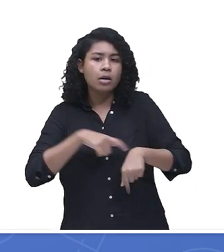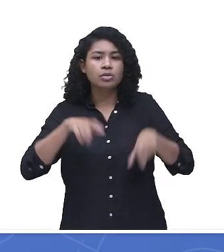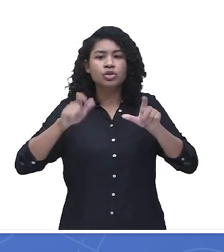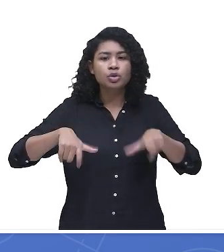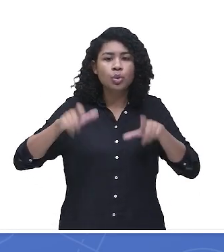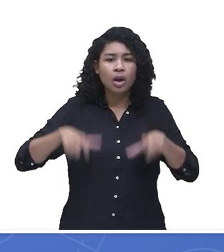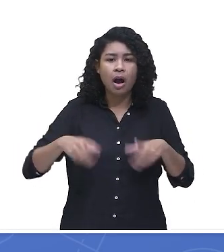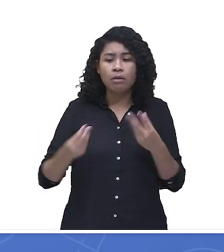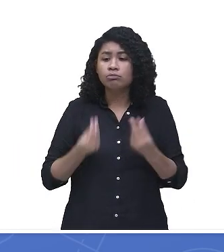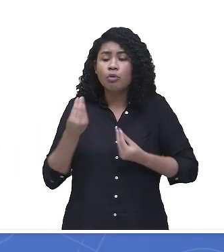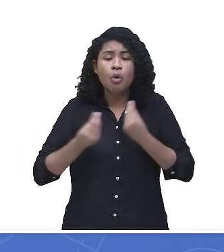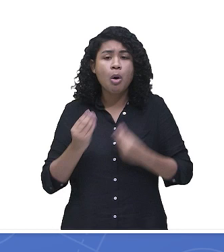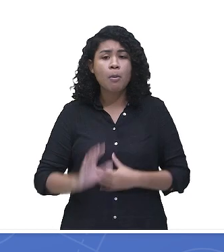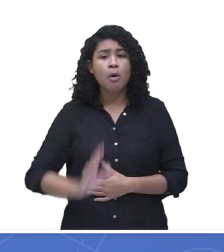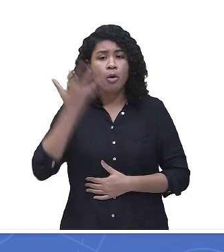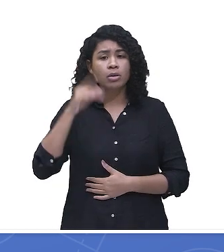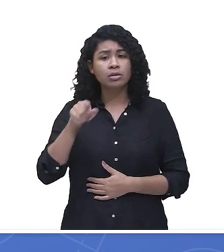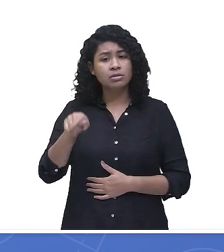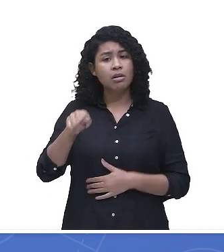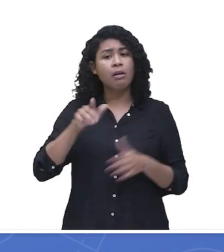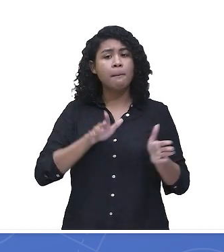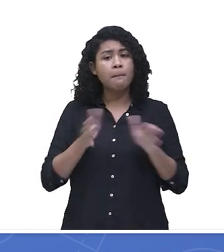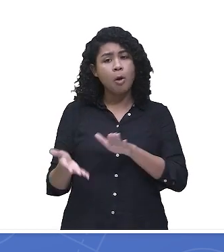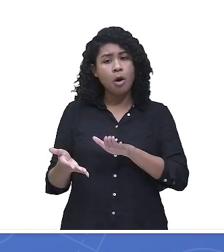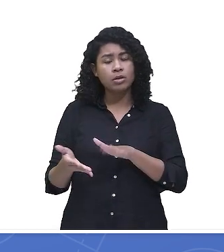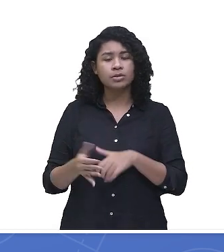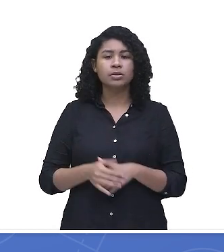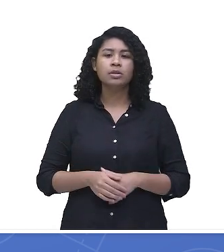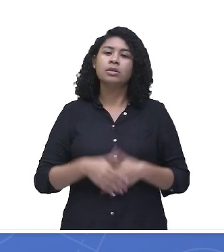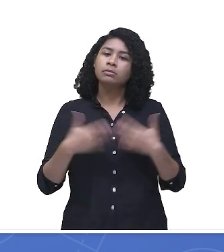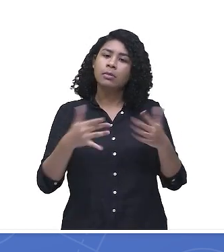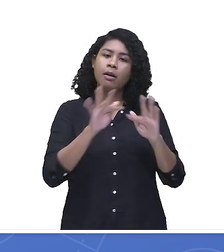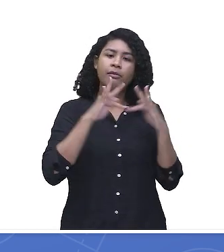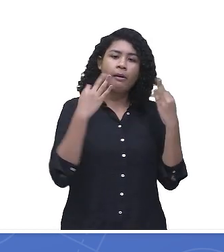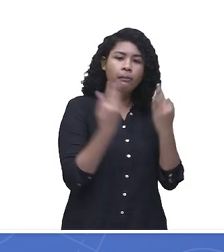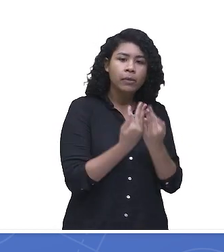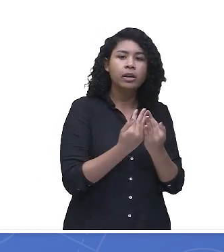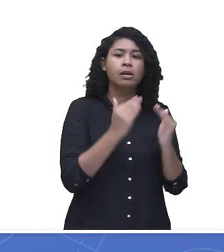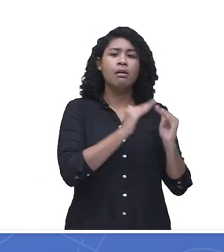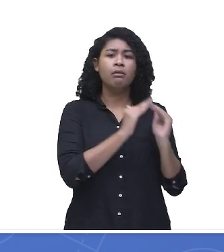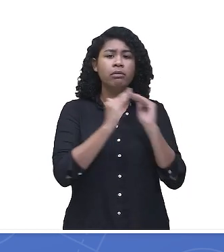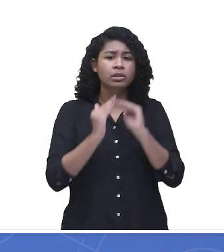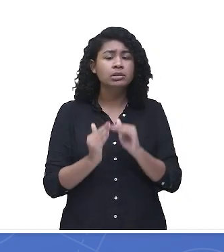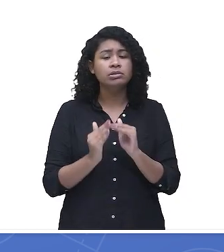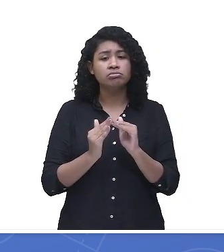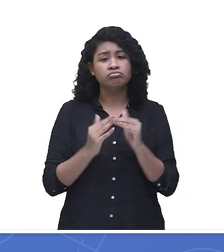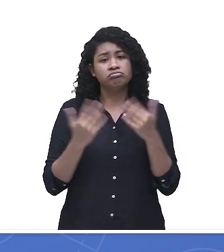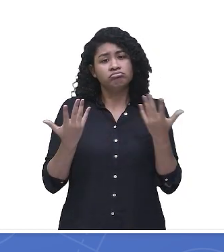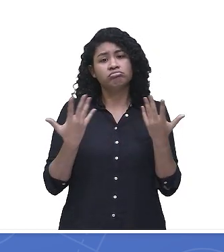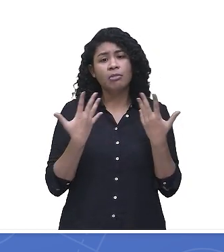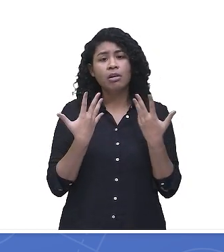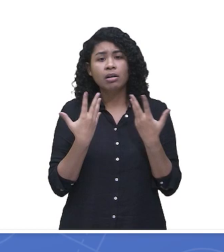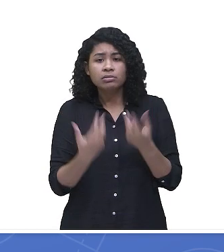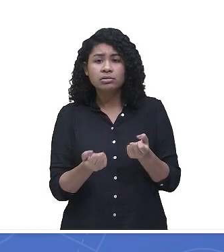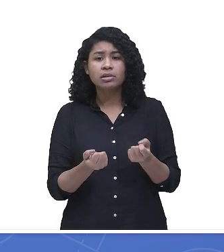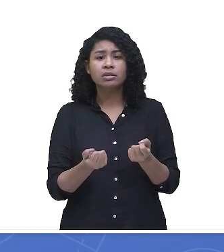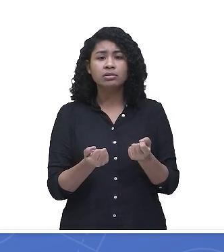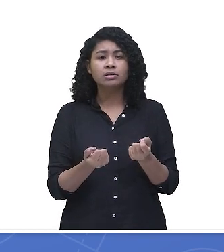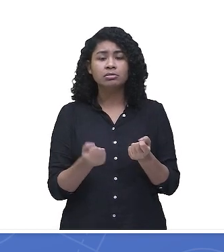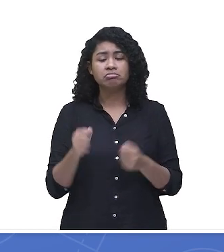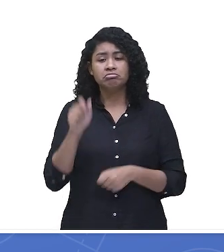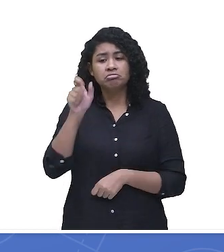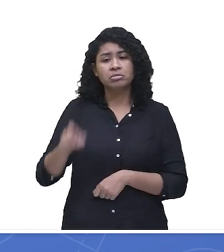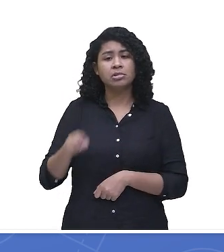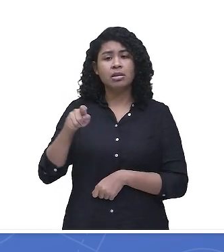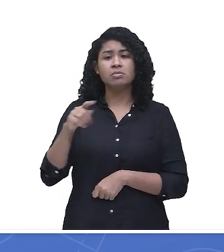frase derradeira. A família, apoiada por vizinhos e conhecidos, mantém-se intransigente na versão de tranquila